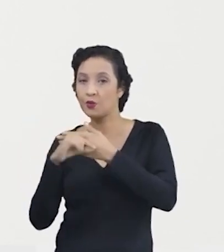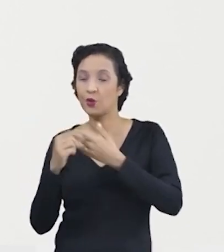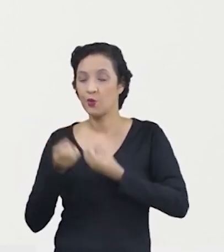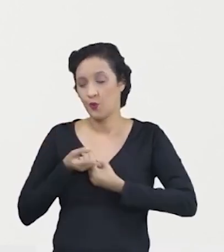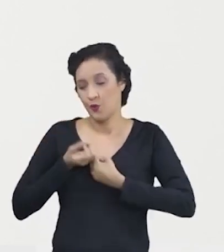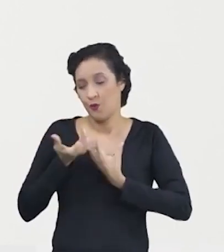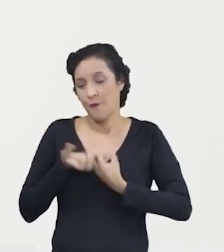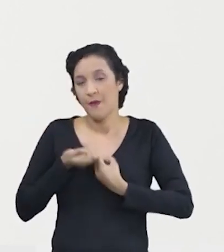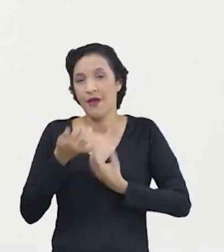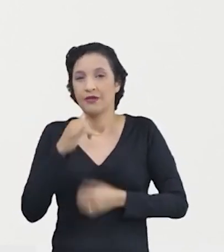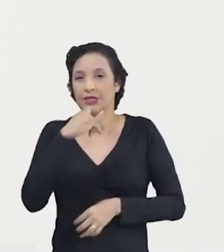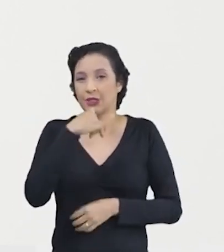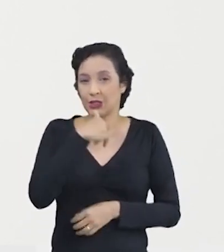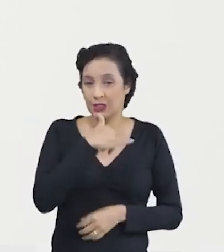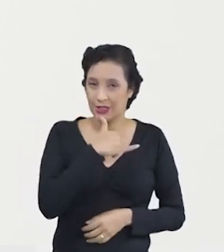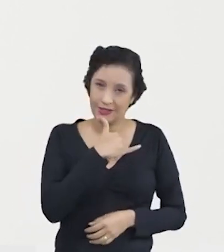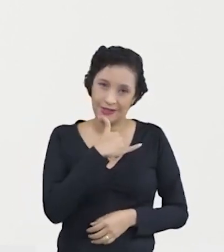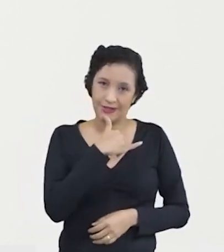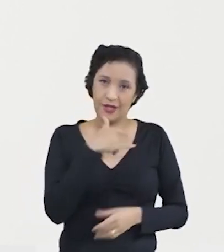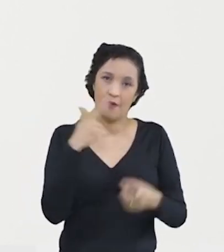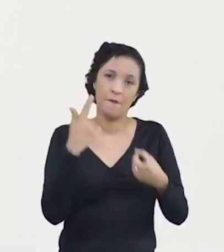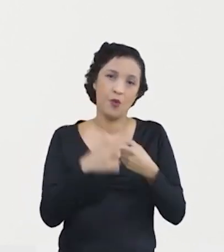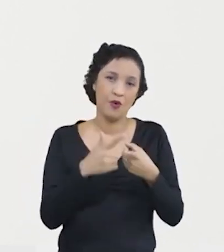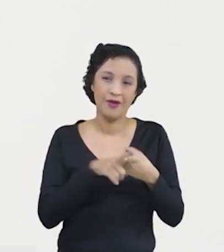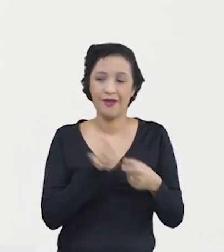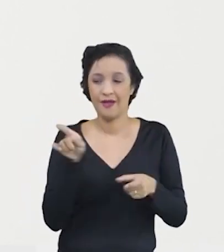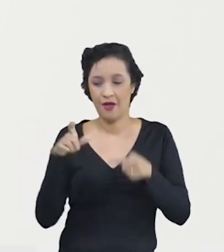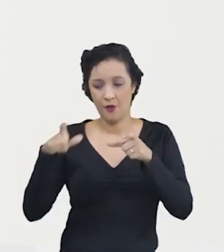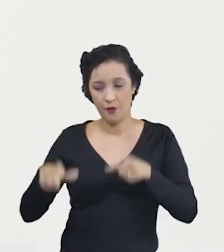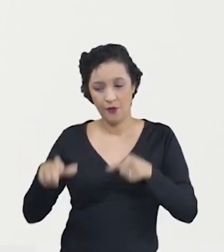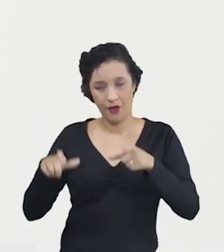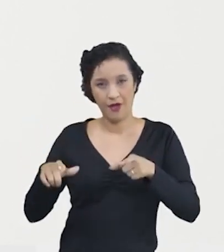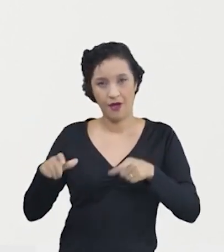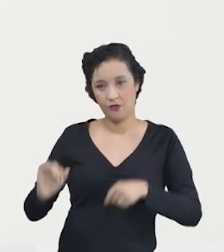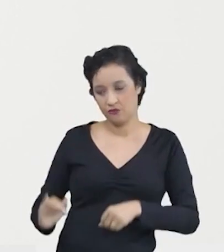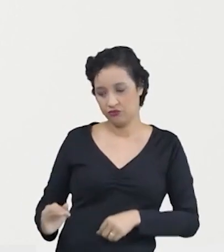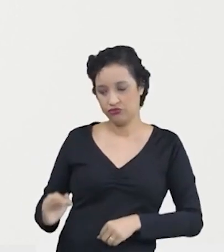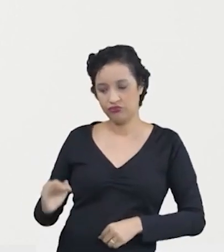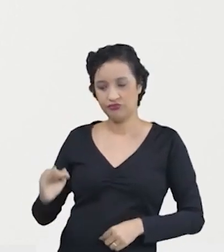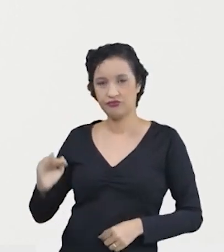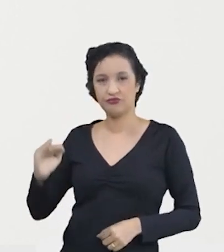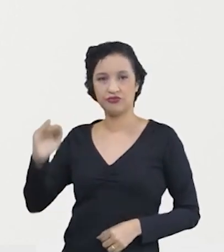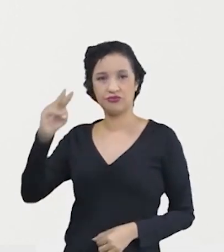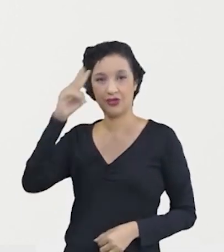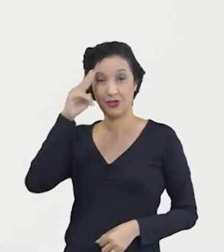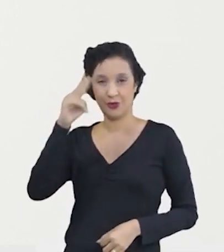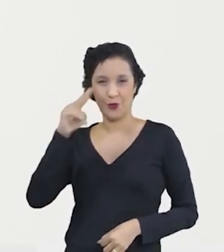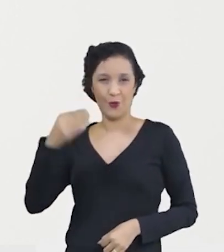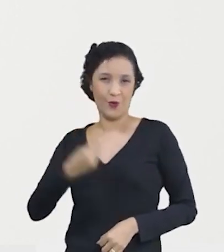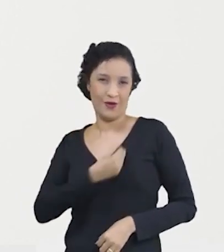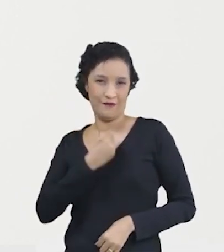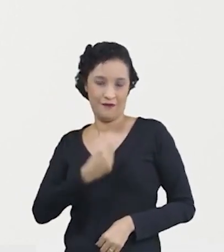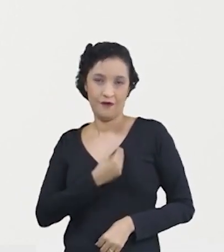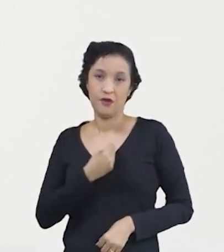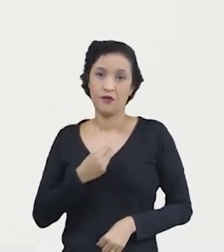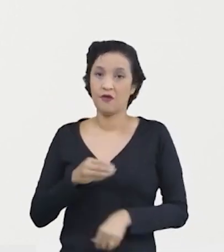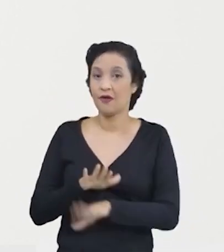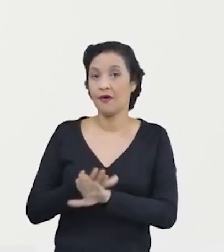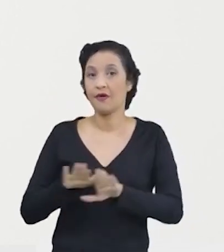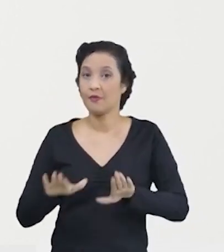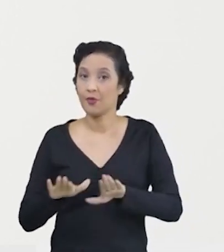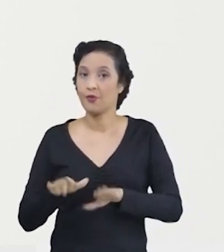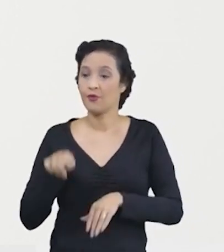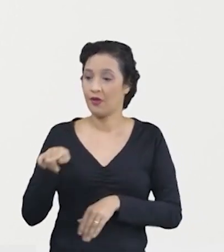de pesar pelo lugar onde viveu. Sua infância, que ele caracterizou diante do contexto,